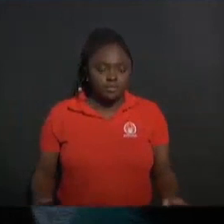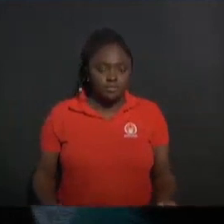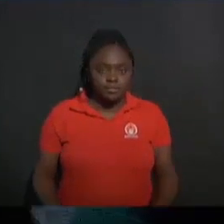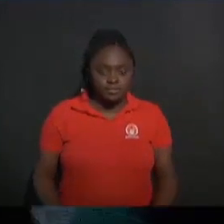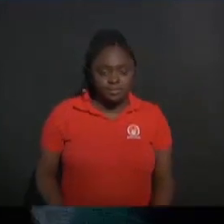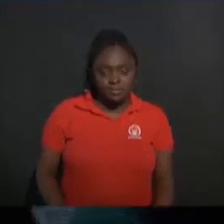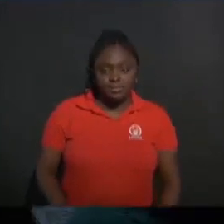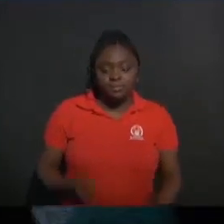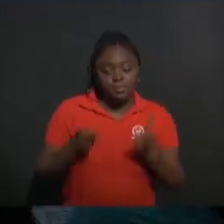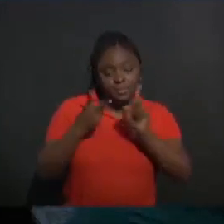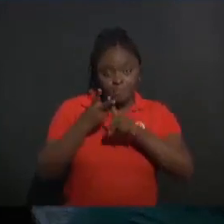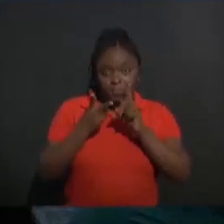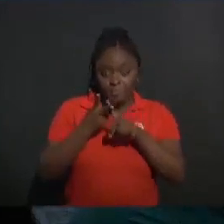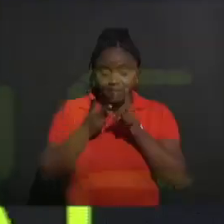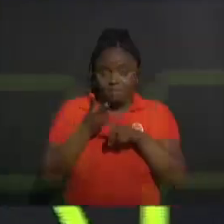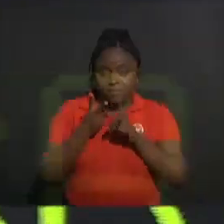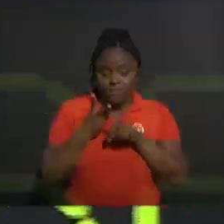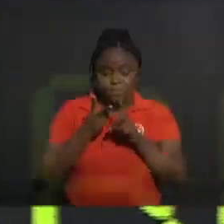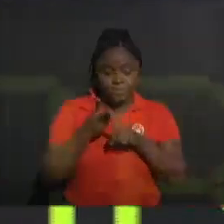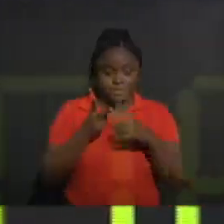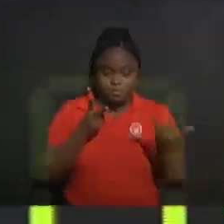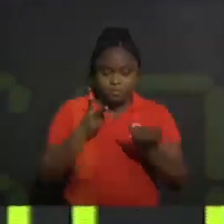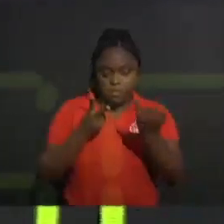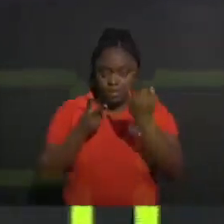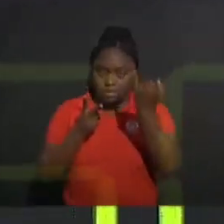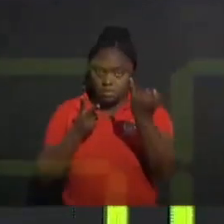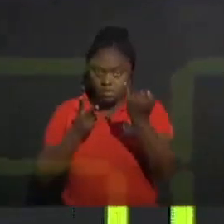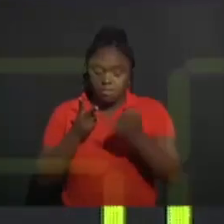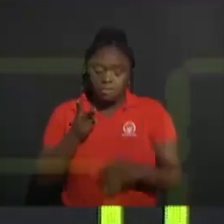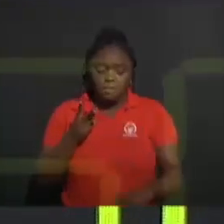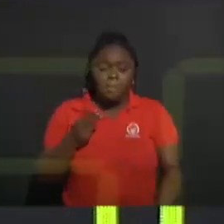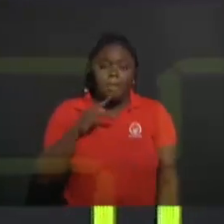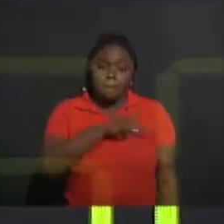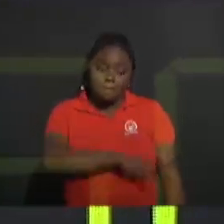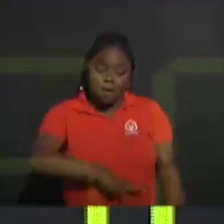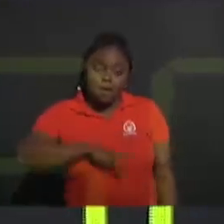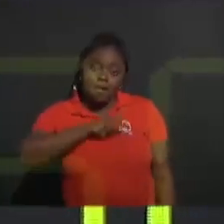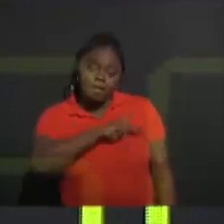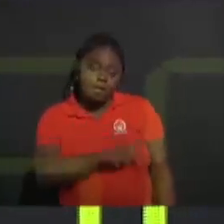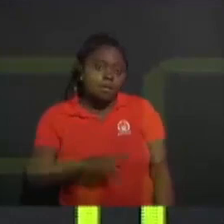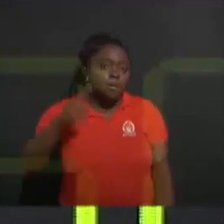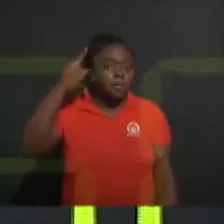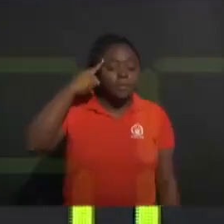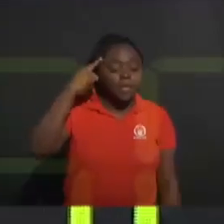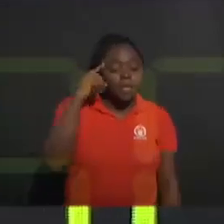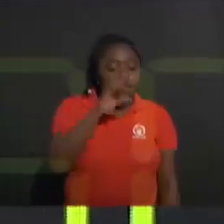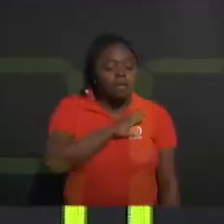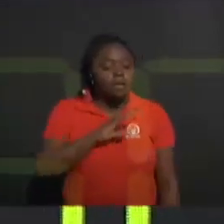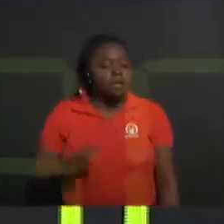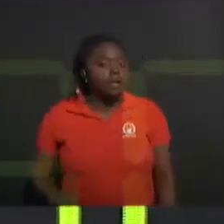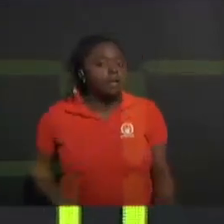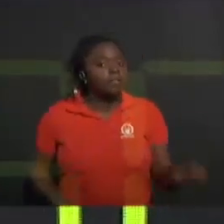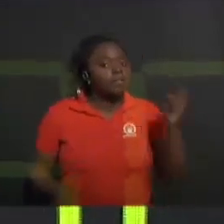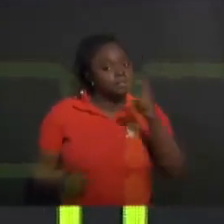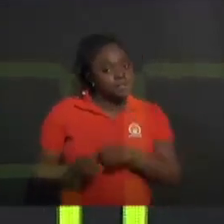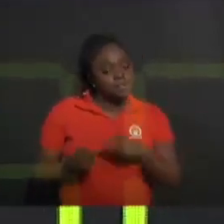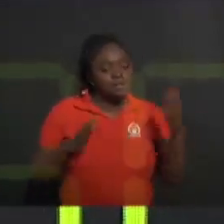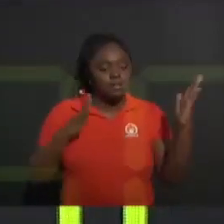Primeira coisa, os sinais. Segunda coisa, essa aqui é interessante, ó. Paulo achava que Cristo voltaria nos seus dias.